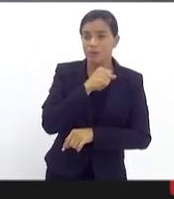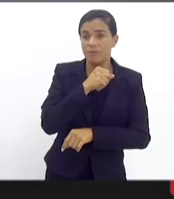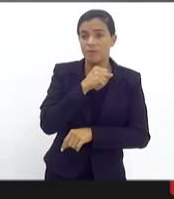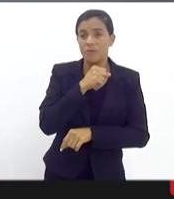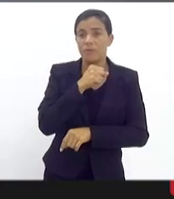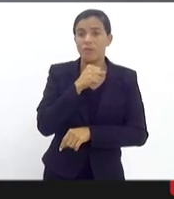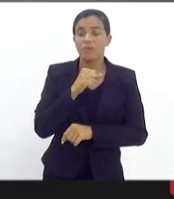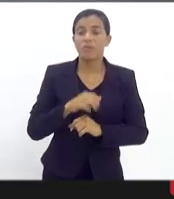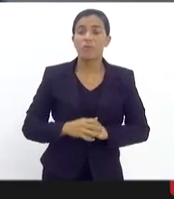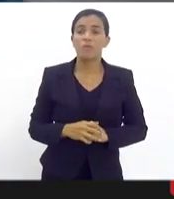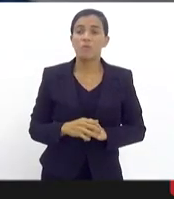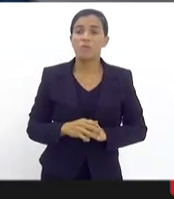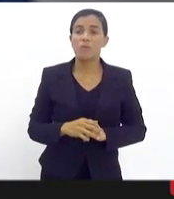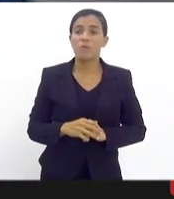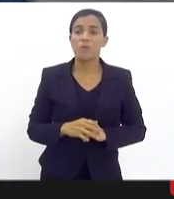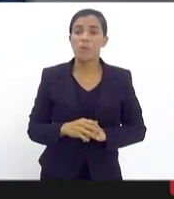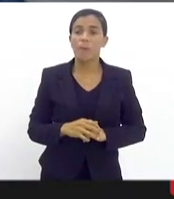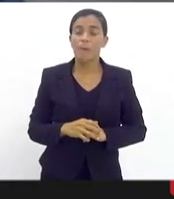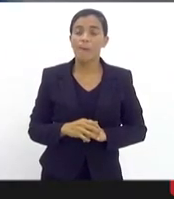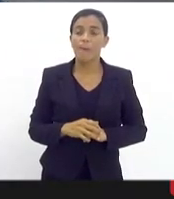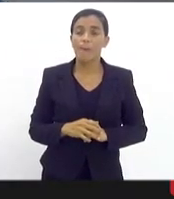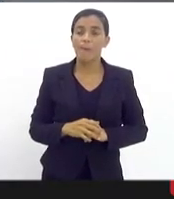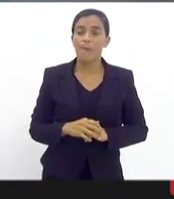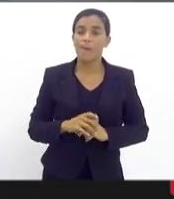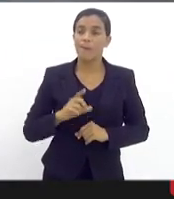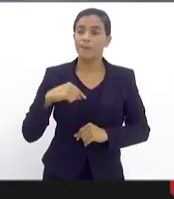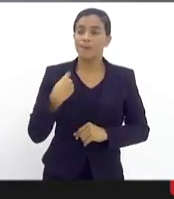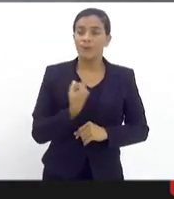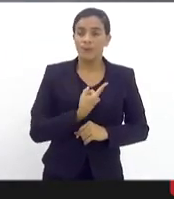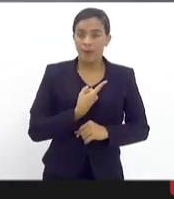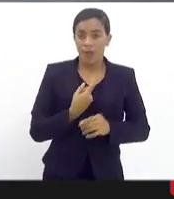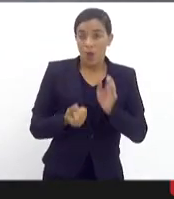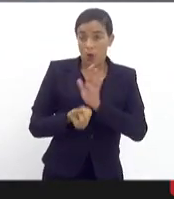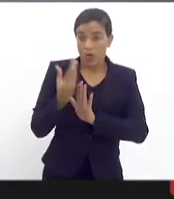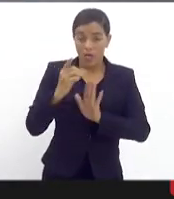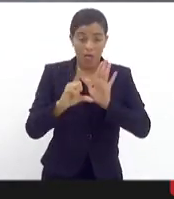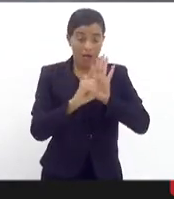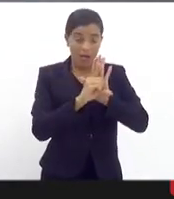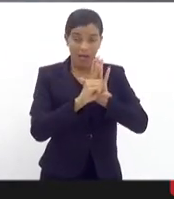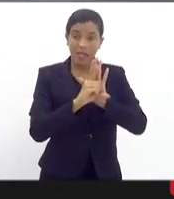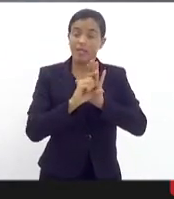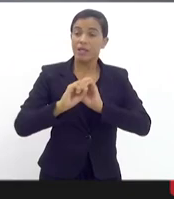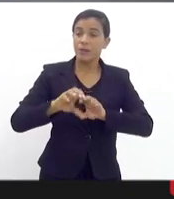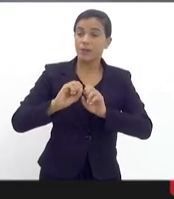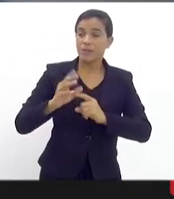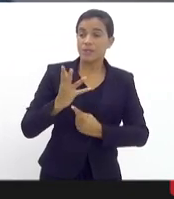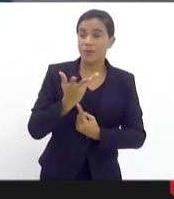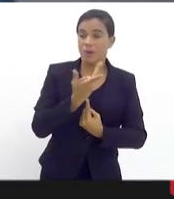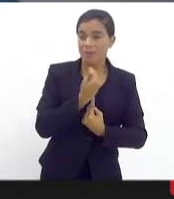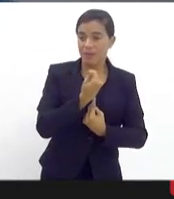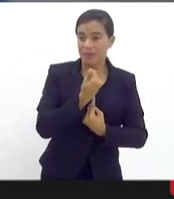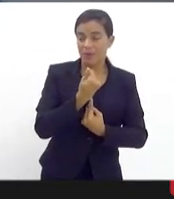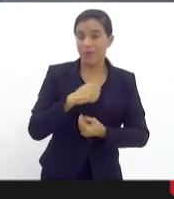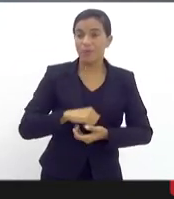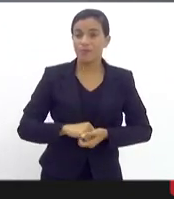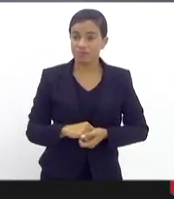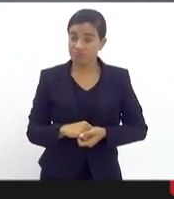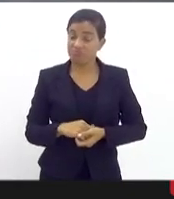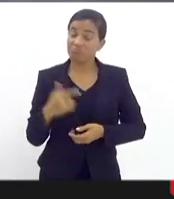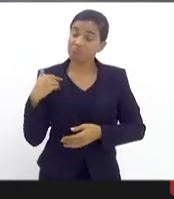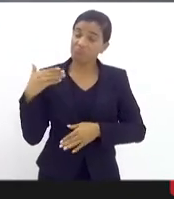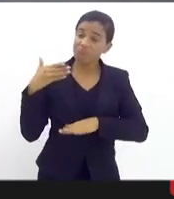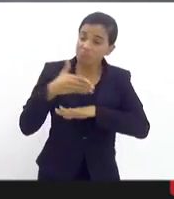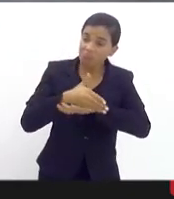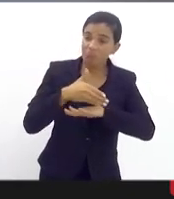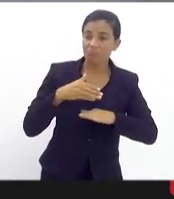nossa próxima, quando a gente... Eu fiz a lei da educação ambiental. Quando a gente esteve na